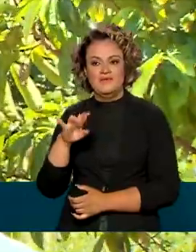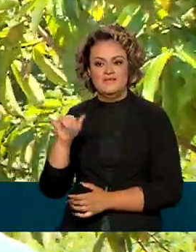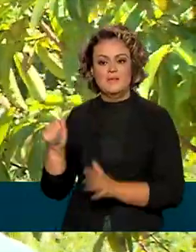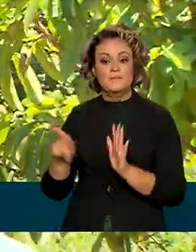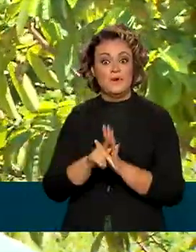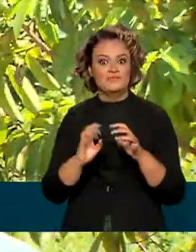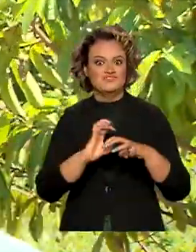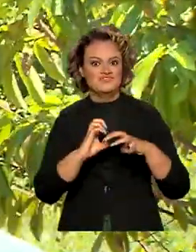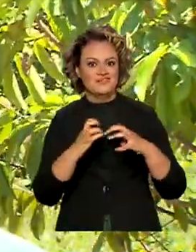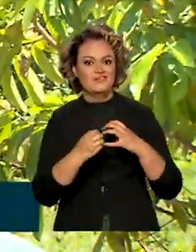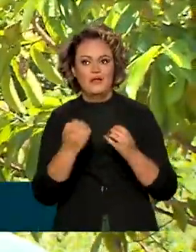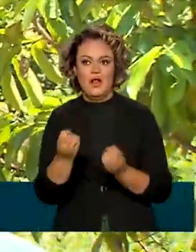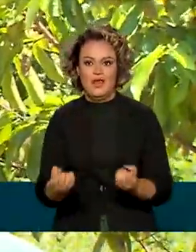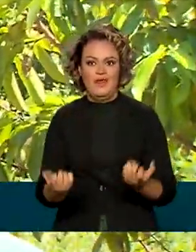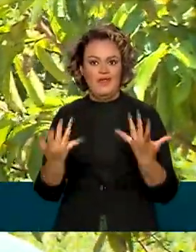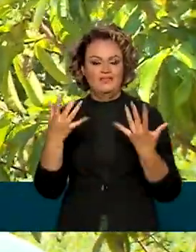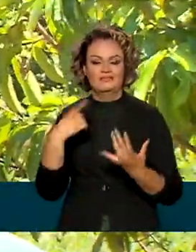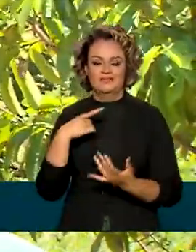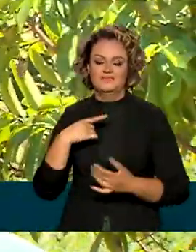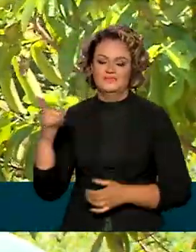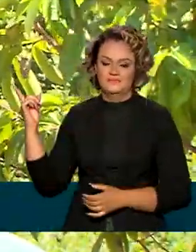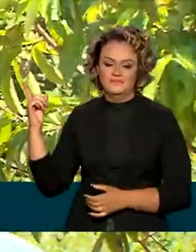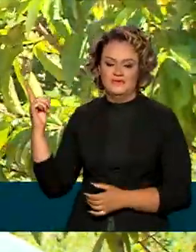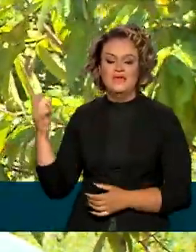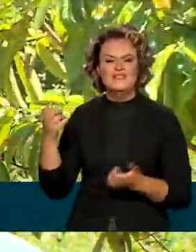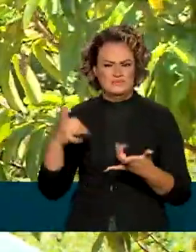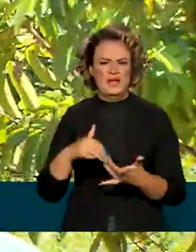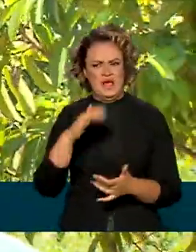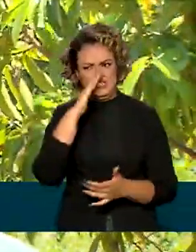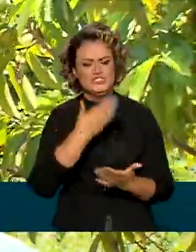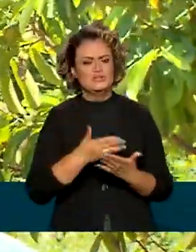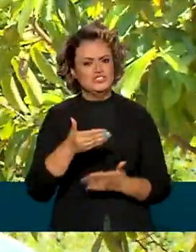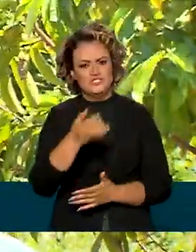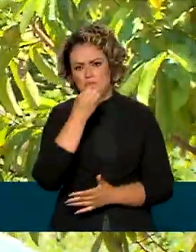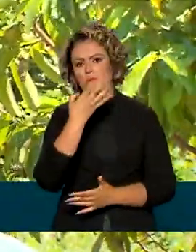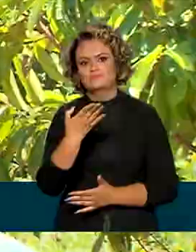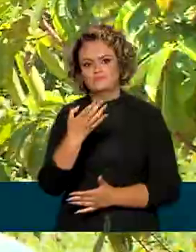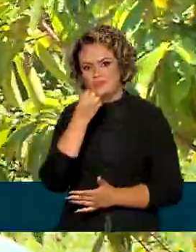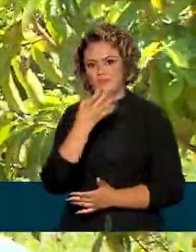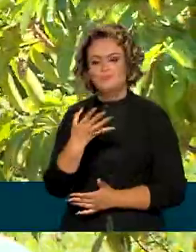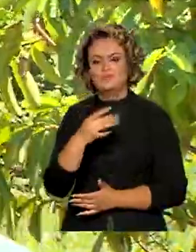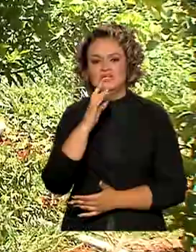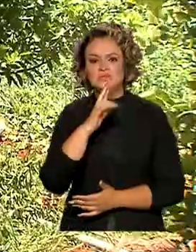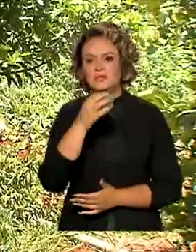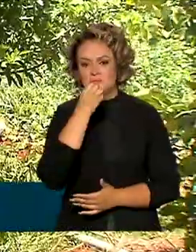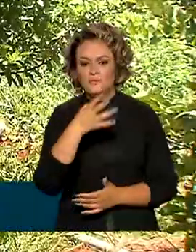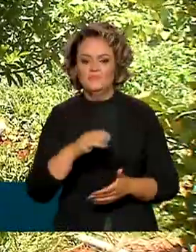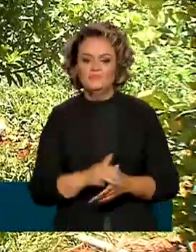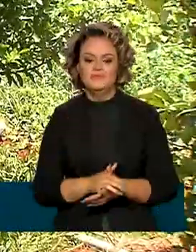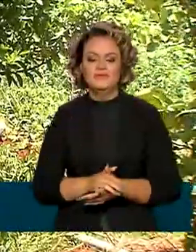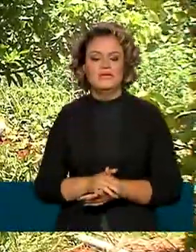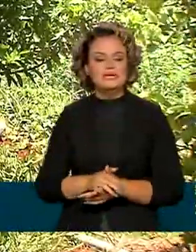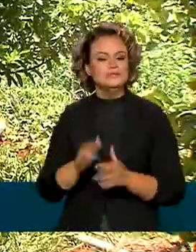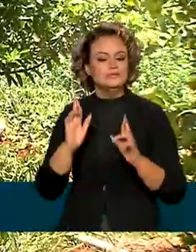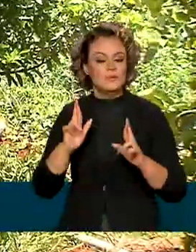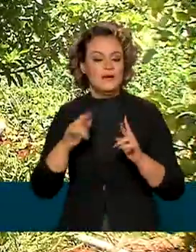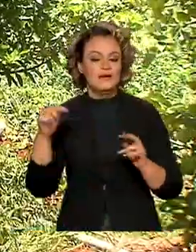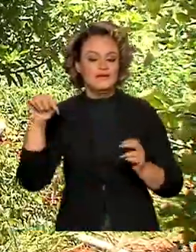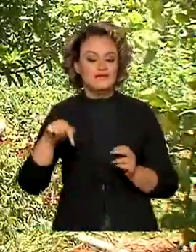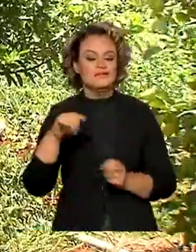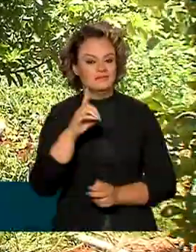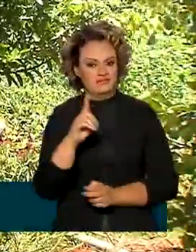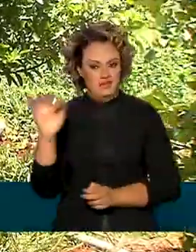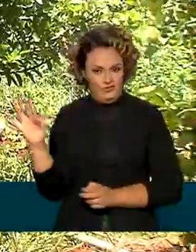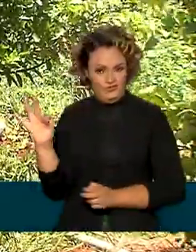previsão da gente é boa, Quanto mais, melhor, né? A prevista que dê um bom resultado. A expectativa aqui no polo do